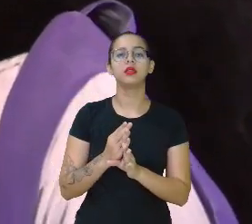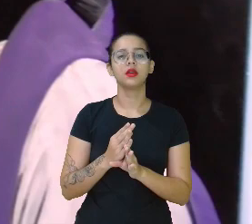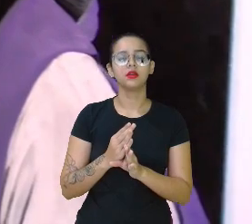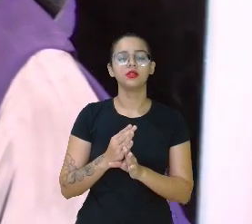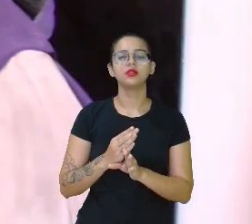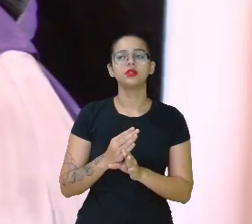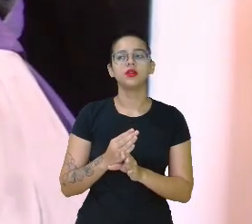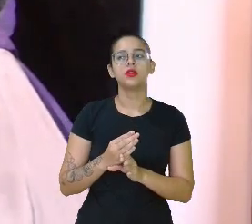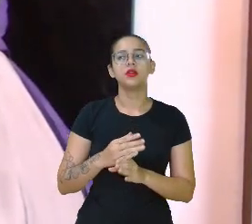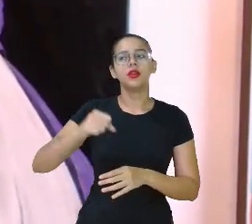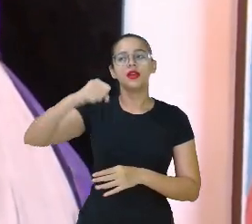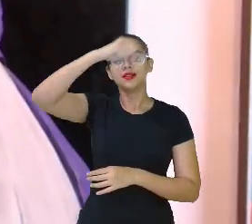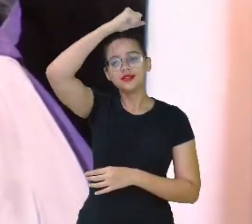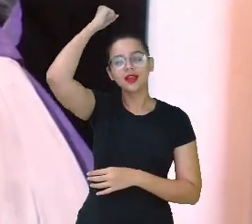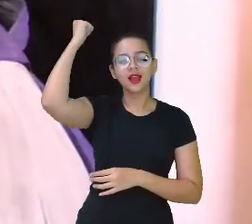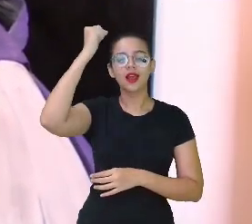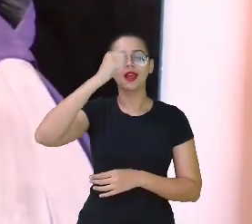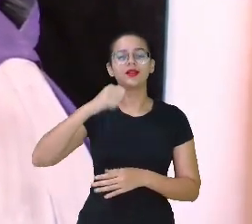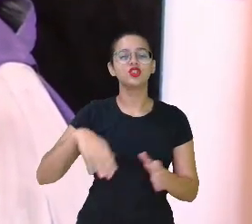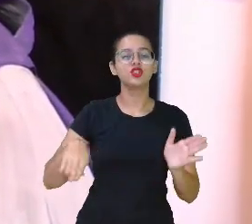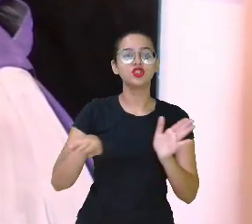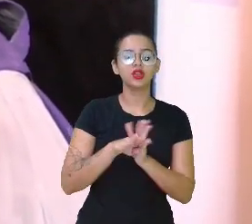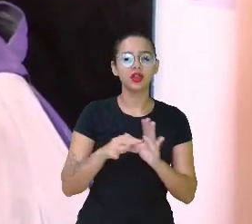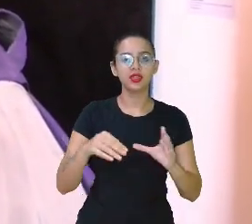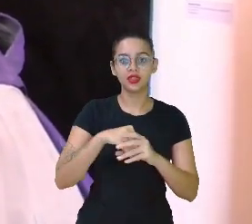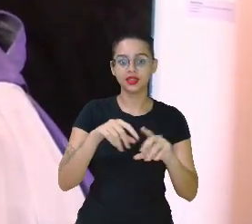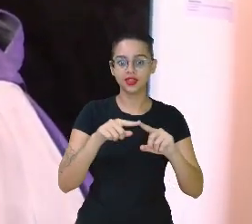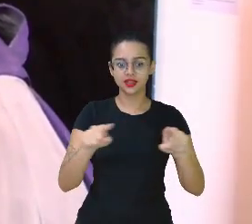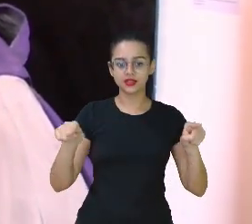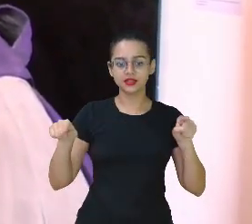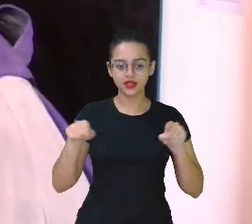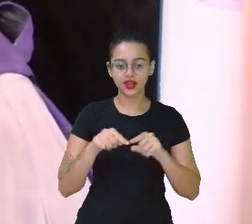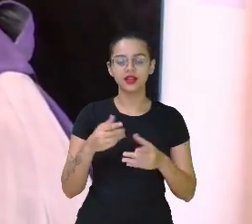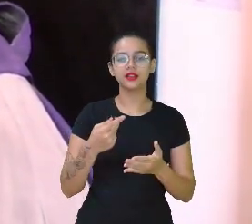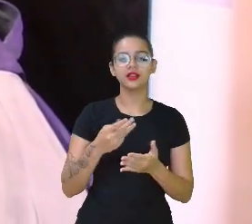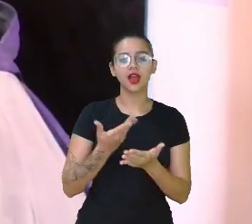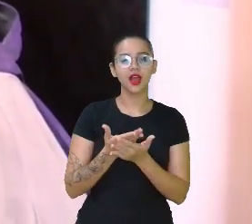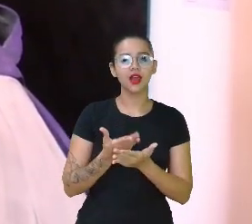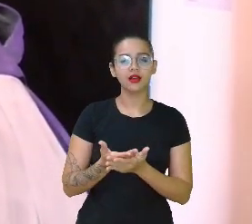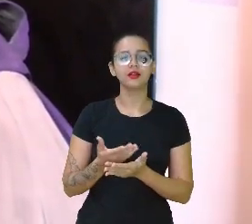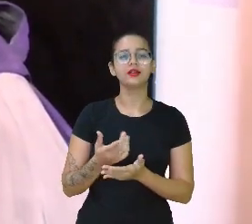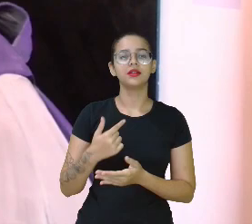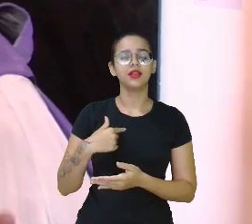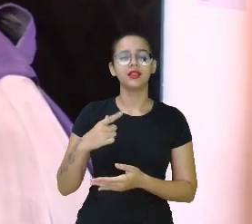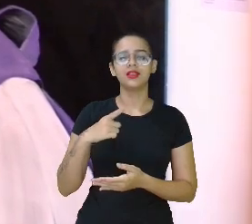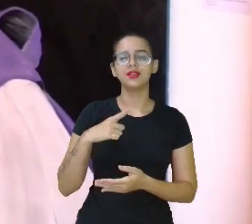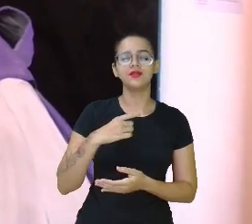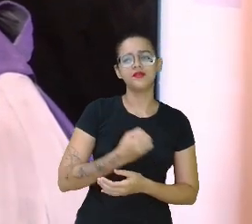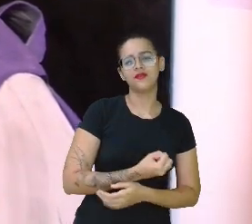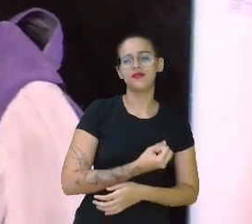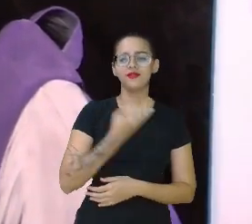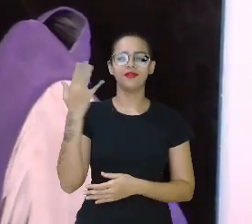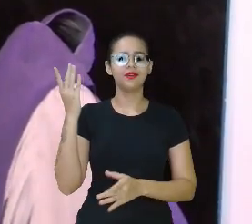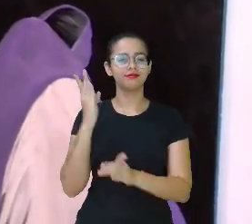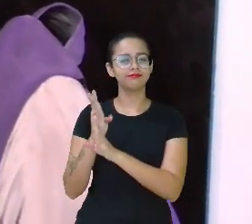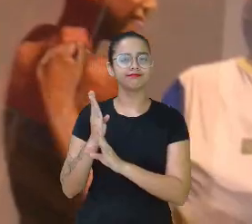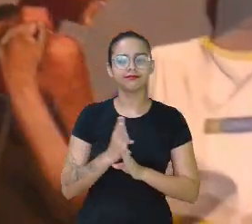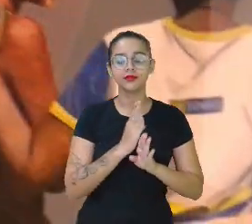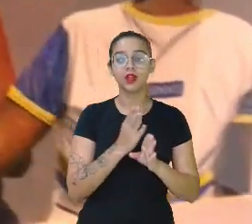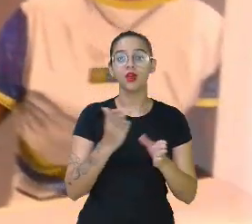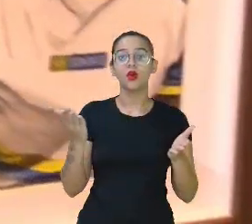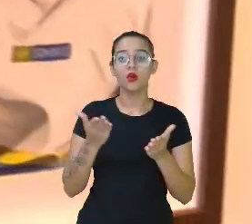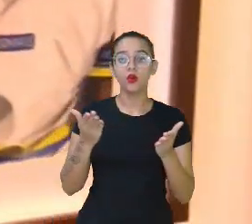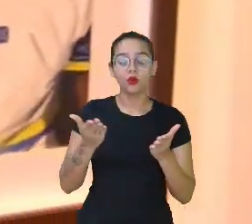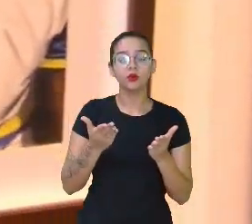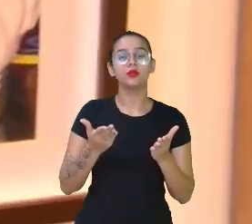escola, muitas vezes, é até mais importante do que a própria chegada na sala de aula. Falo isso por mim, que foi no caminho da escola, eu tive inúmeras descobertas, boas e ruins.